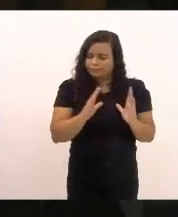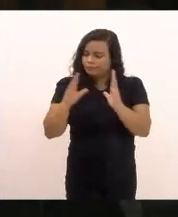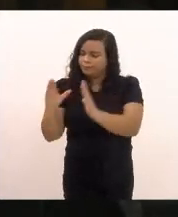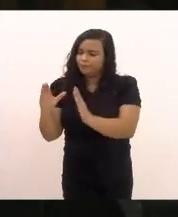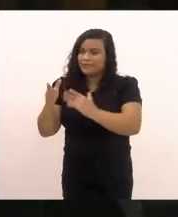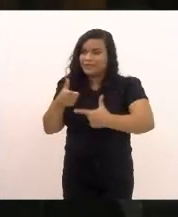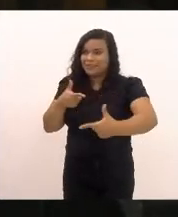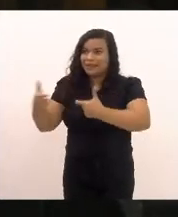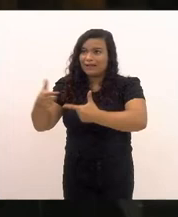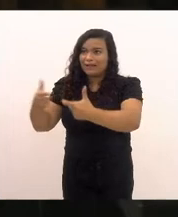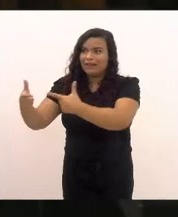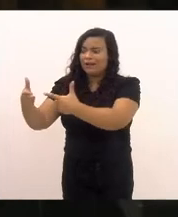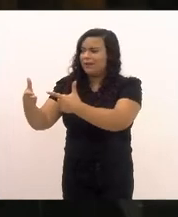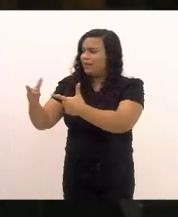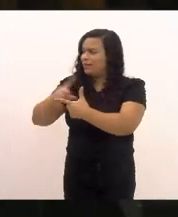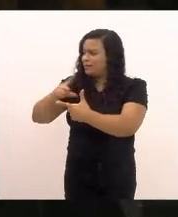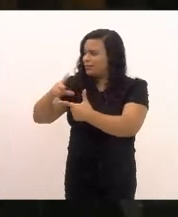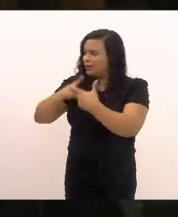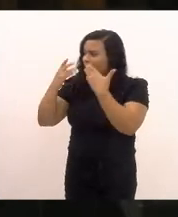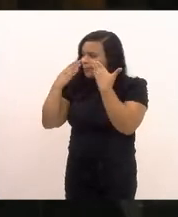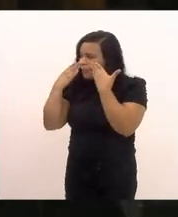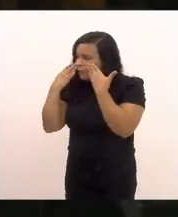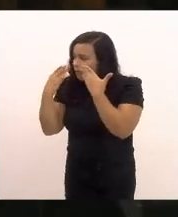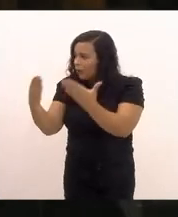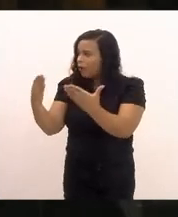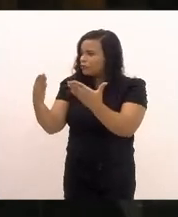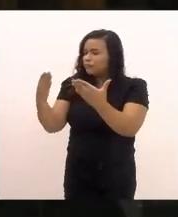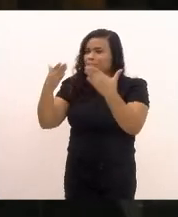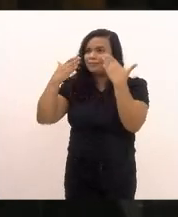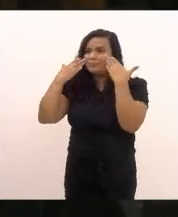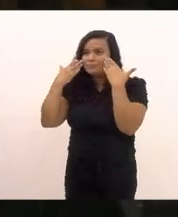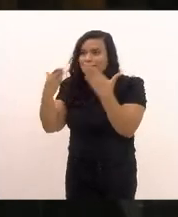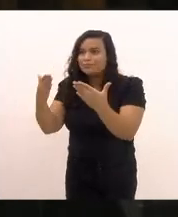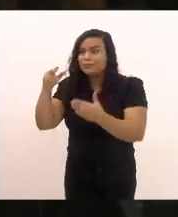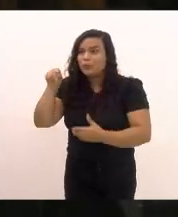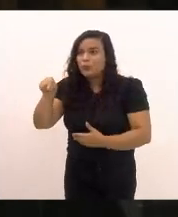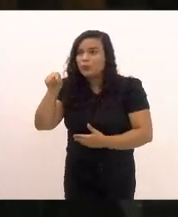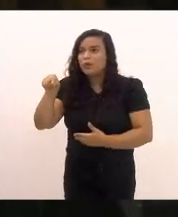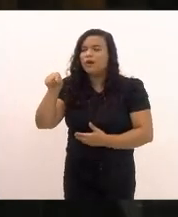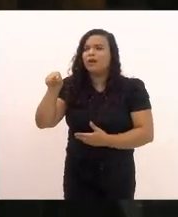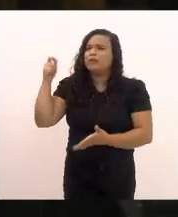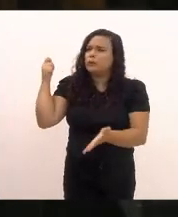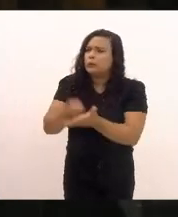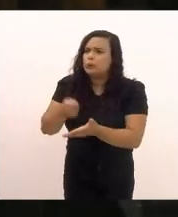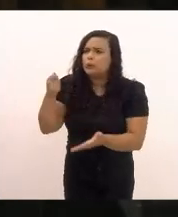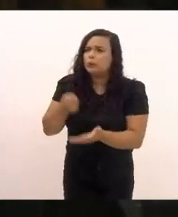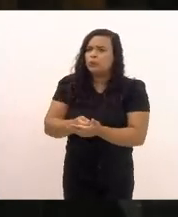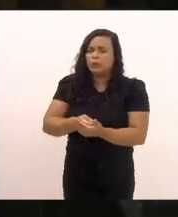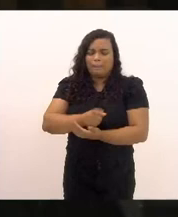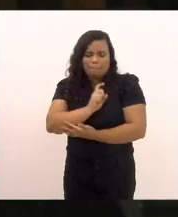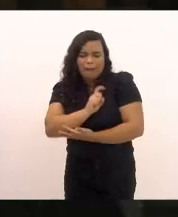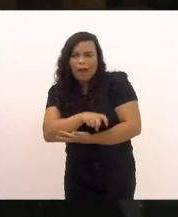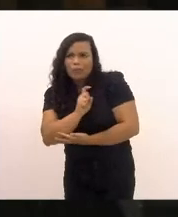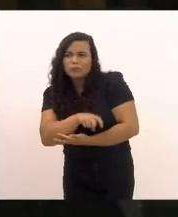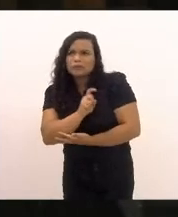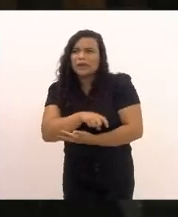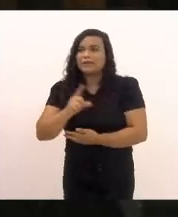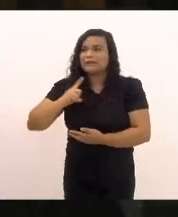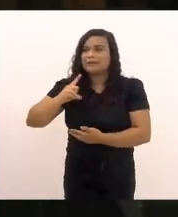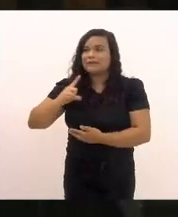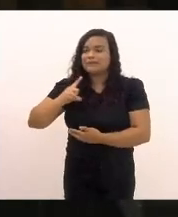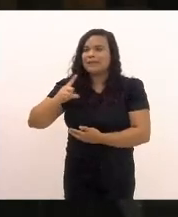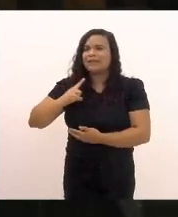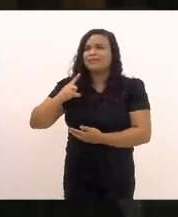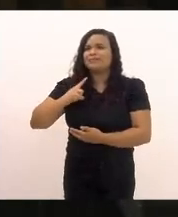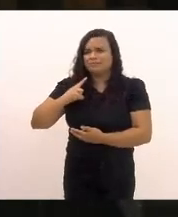guerra mostra a face mais dura e cruel da miséria